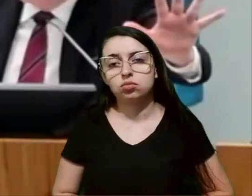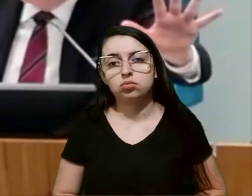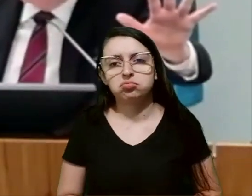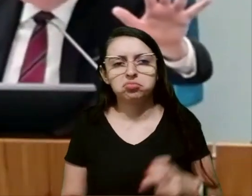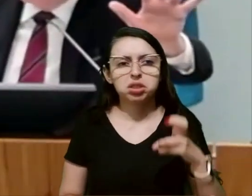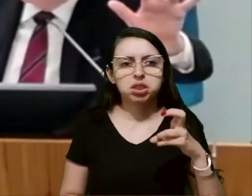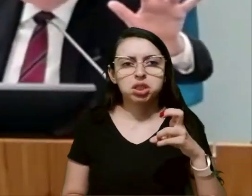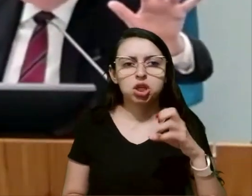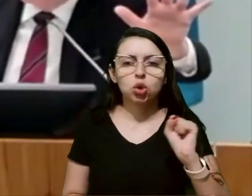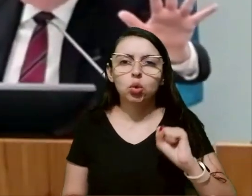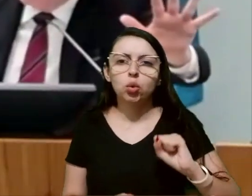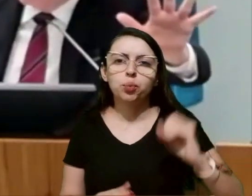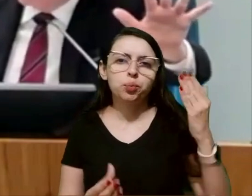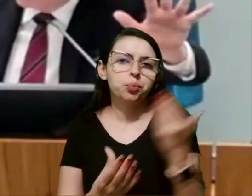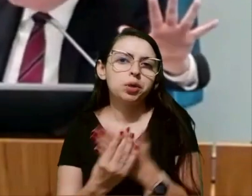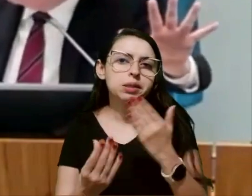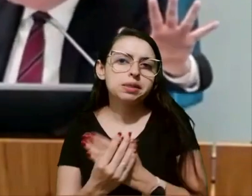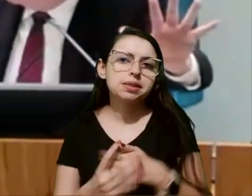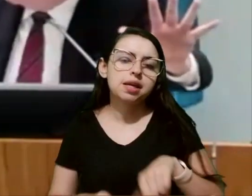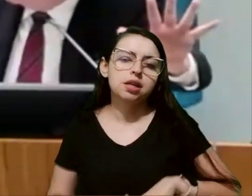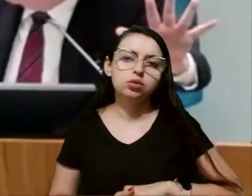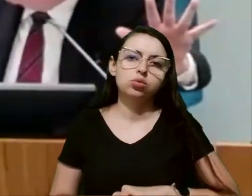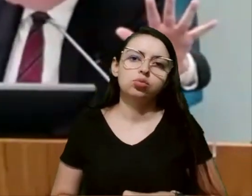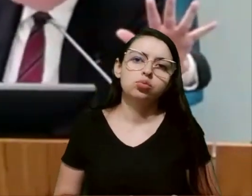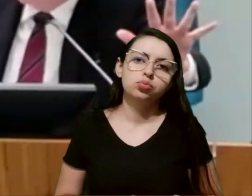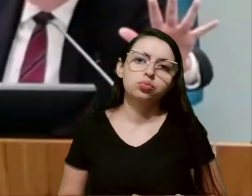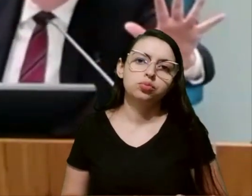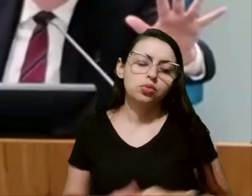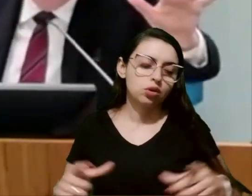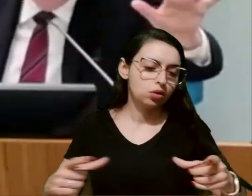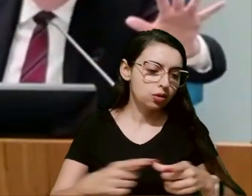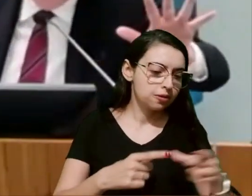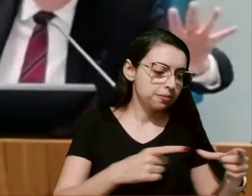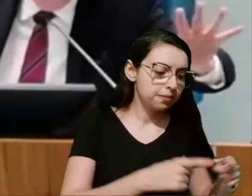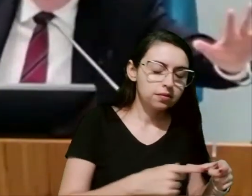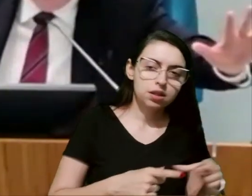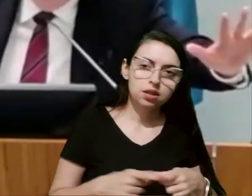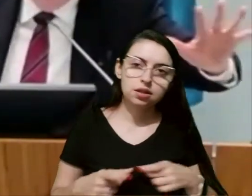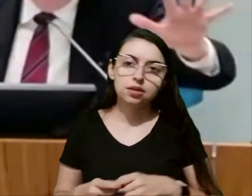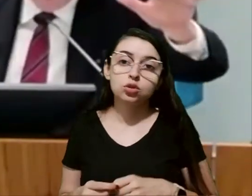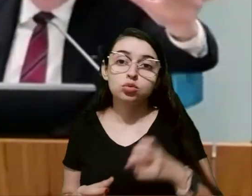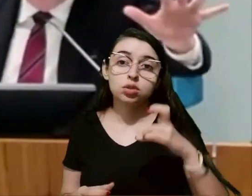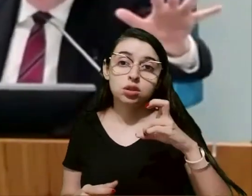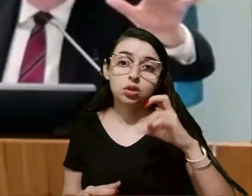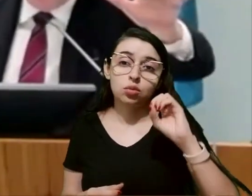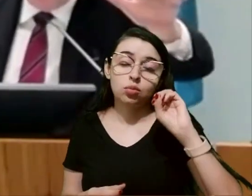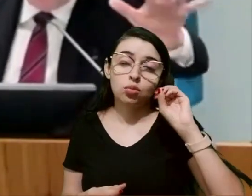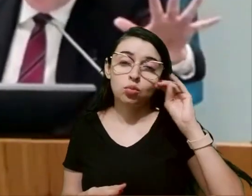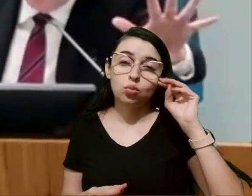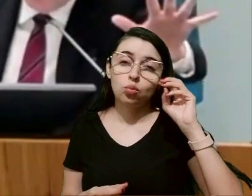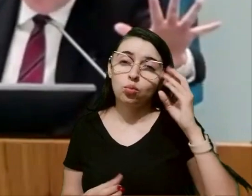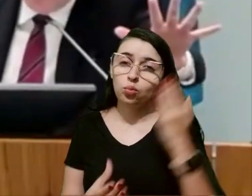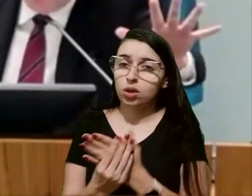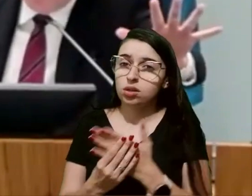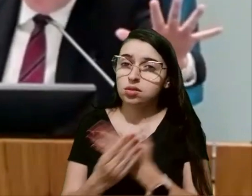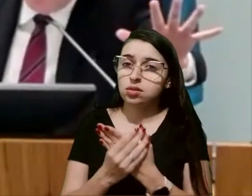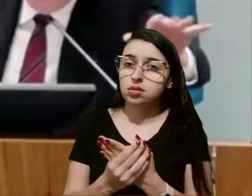de 5 casos, quer dizer, os grupos eram divididos e tinham que criar 5 situações para